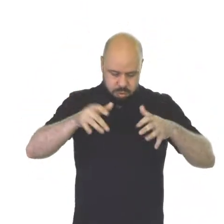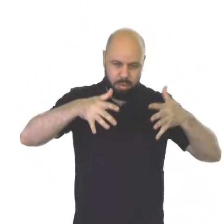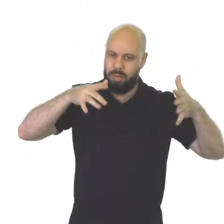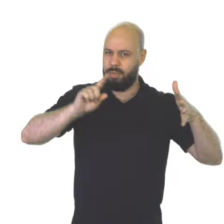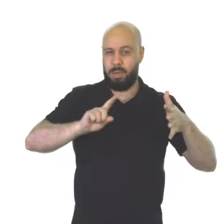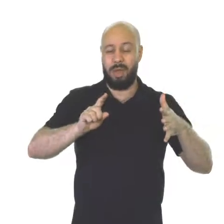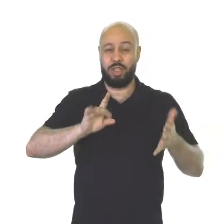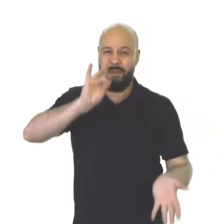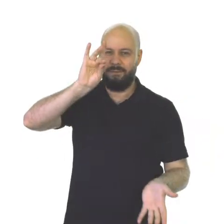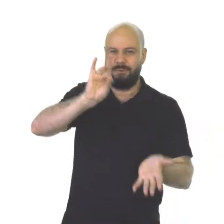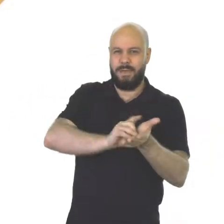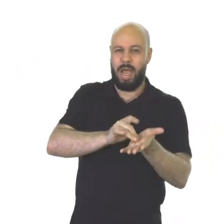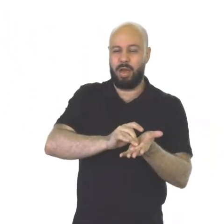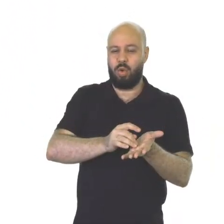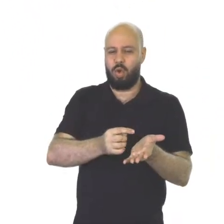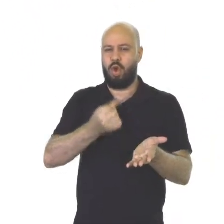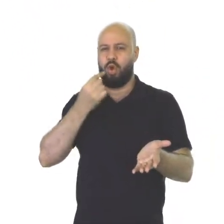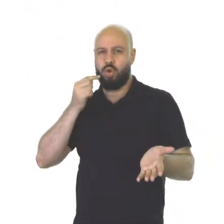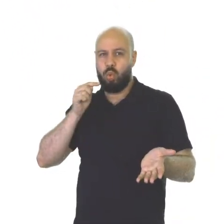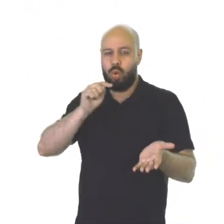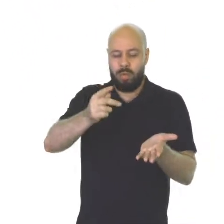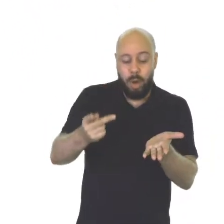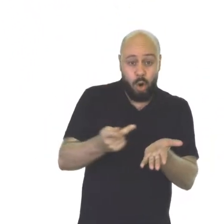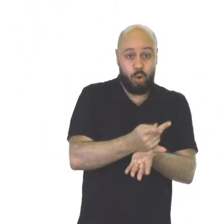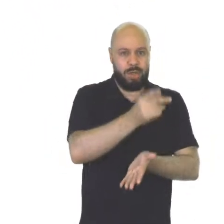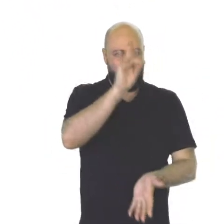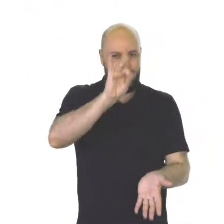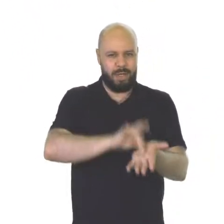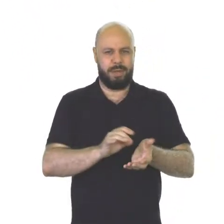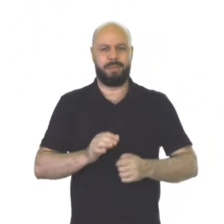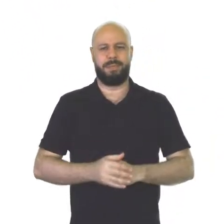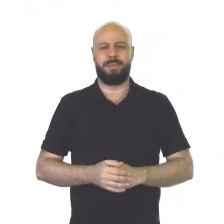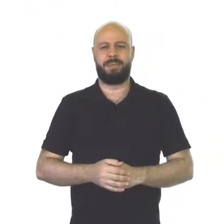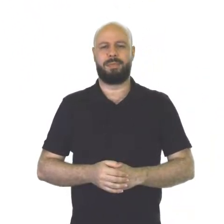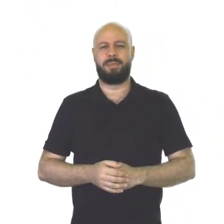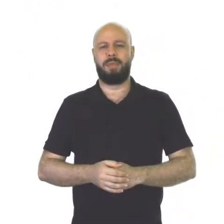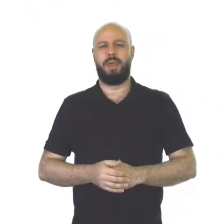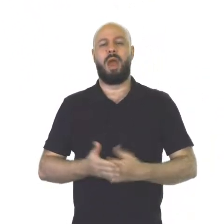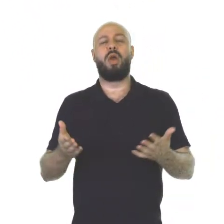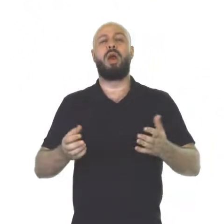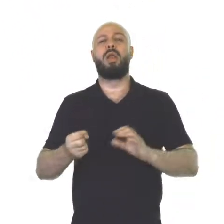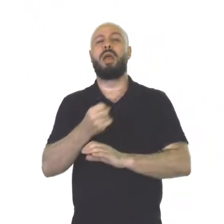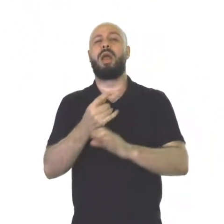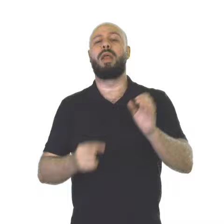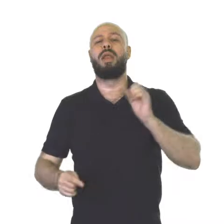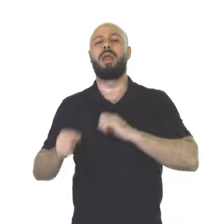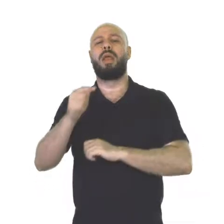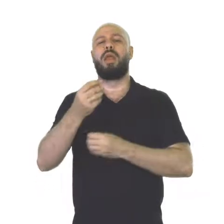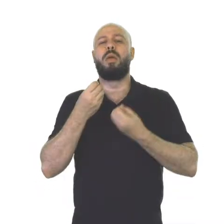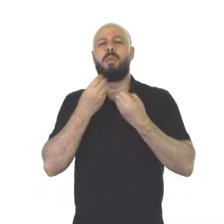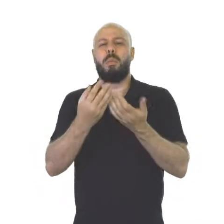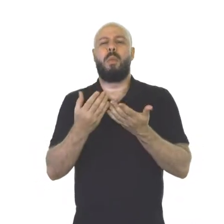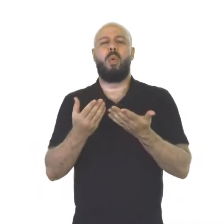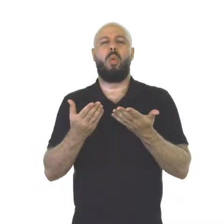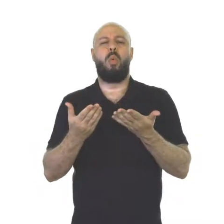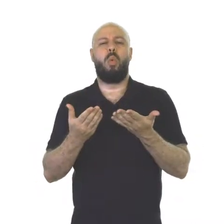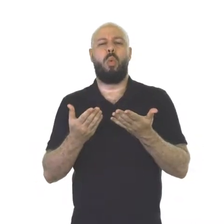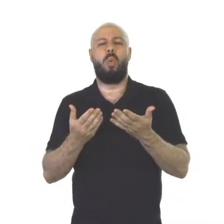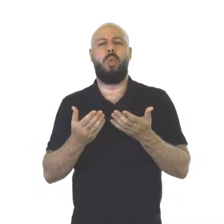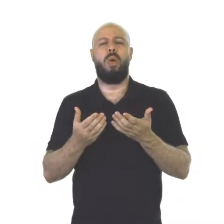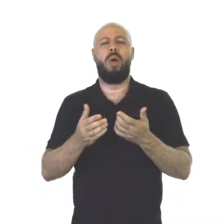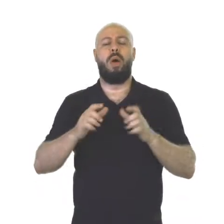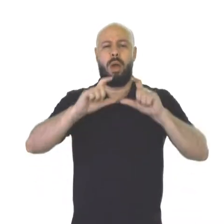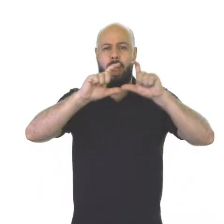fatos reais. Observem também agora que eu trouxe para vocês as características de um